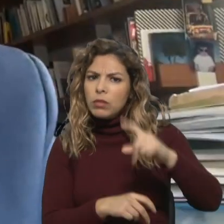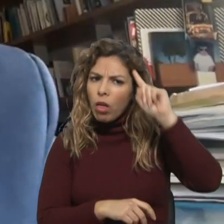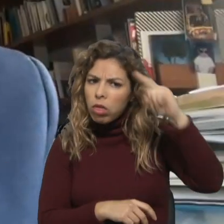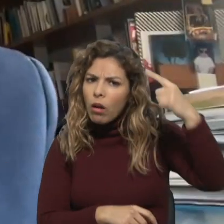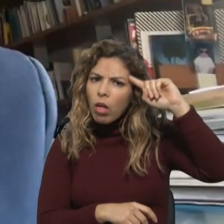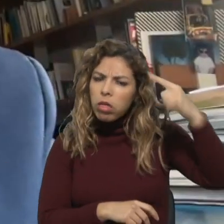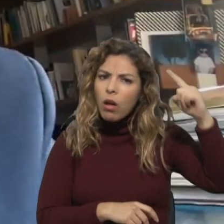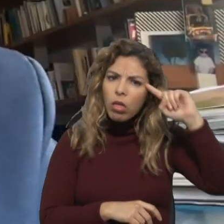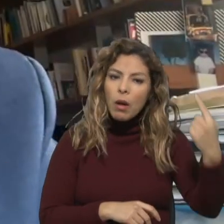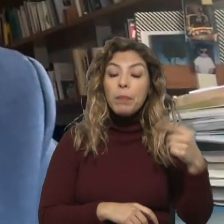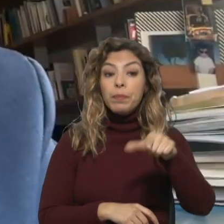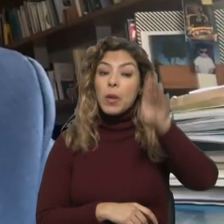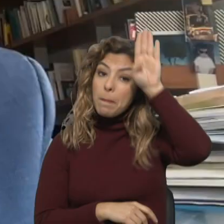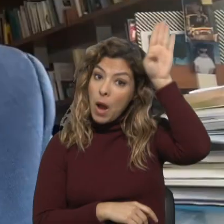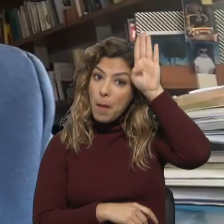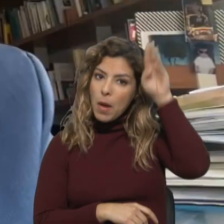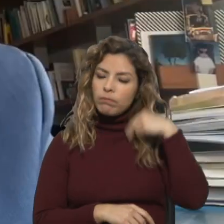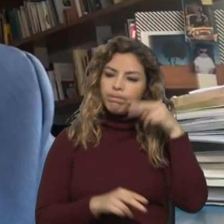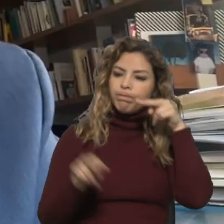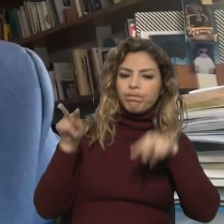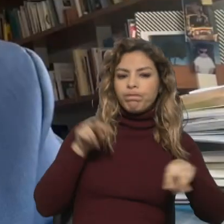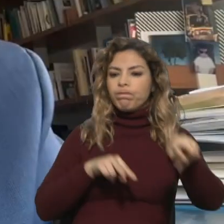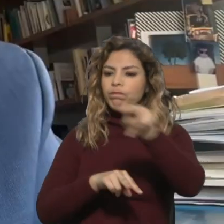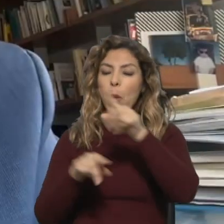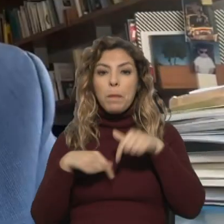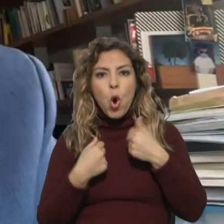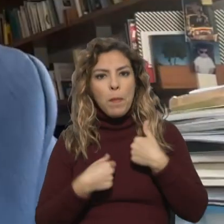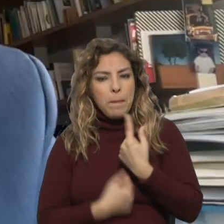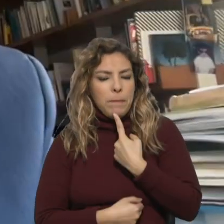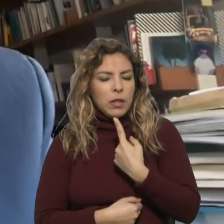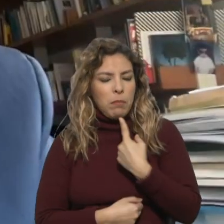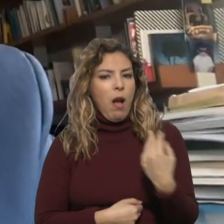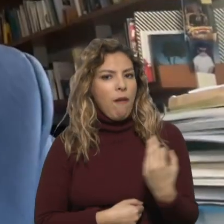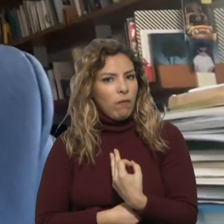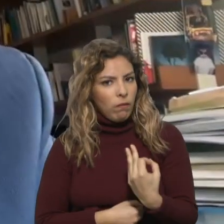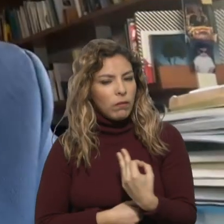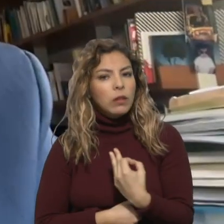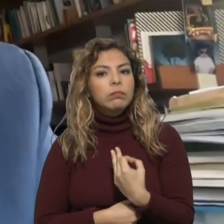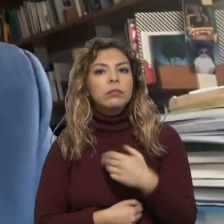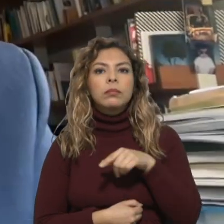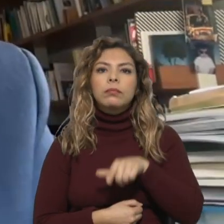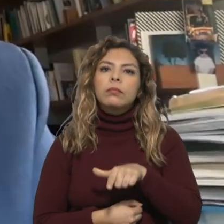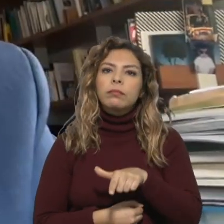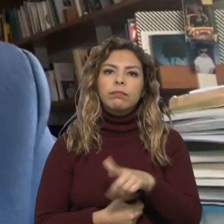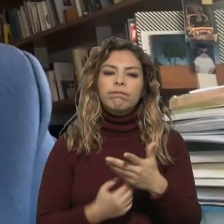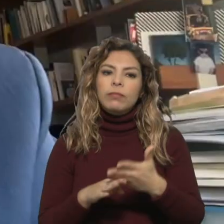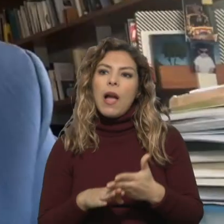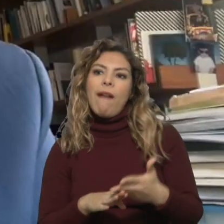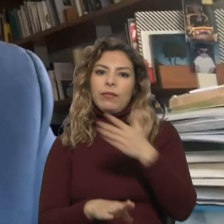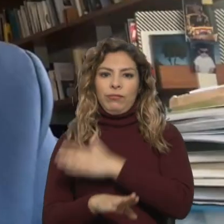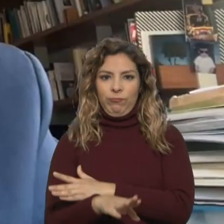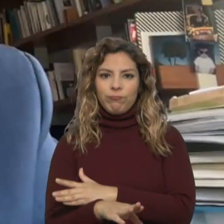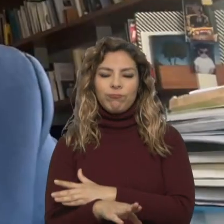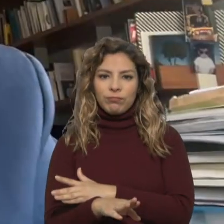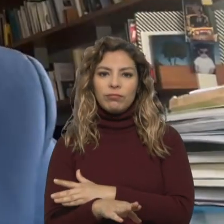O Papa Francisco percebeu claramente, é um assunto que eventualmente para ele já era, diríamos, comum anteriormente, que